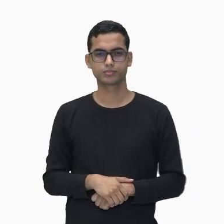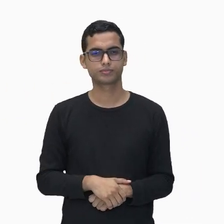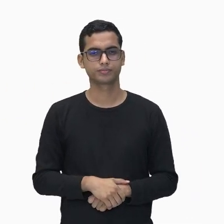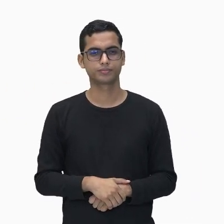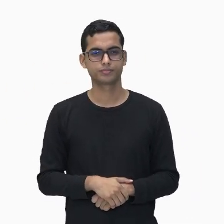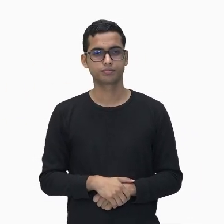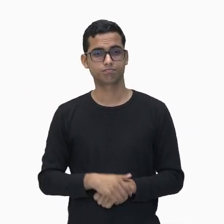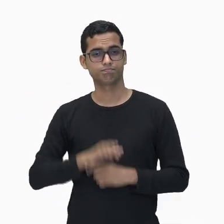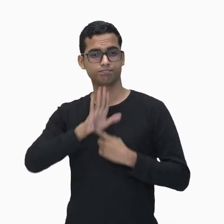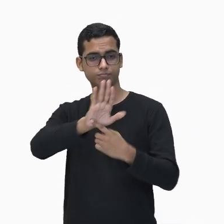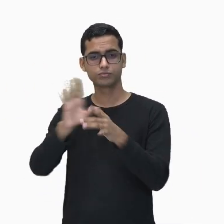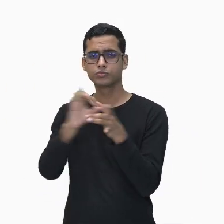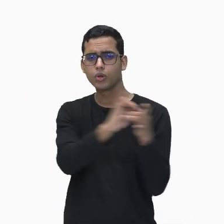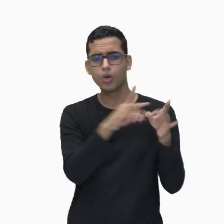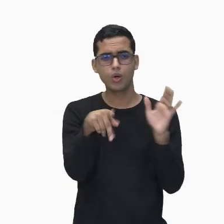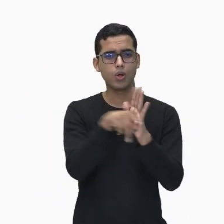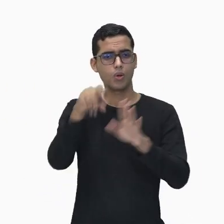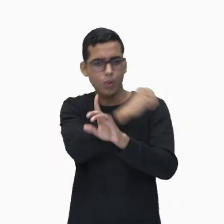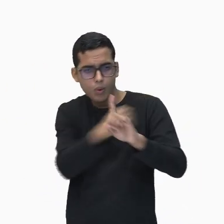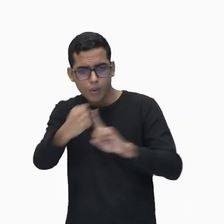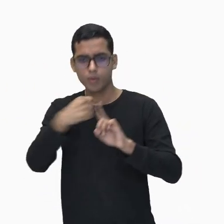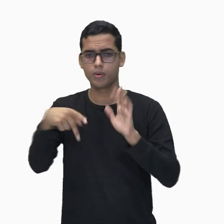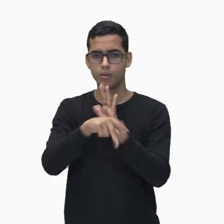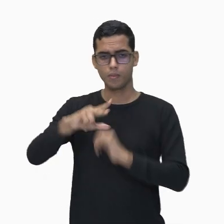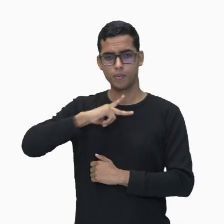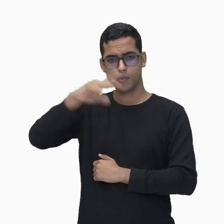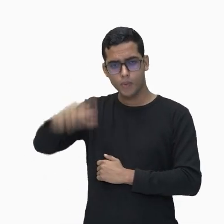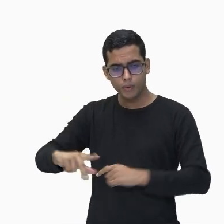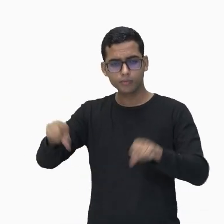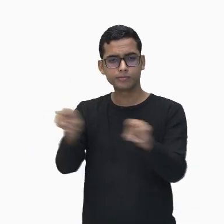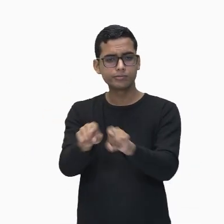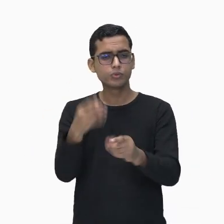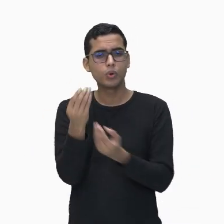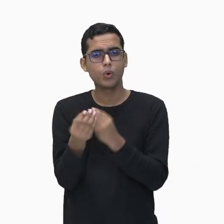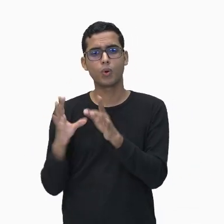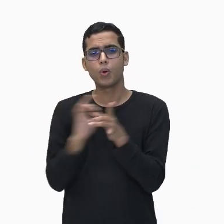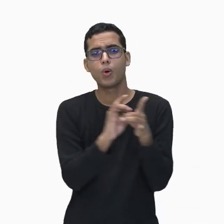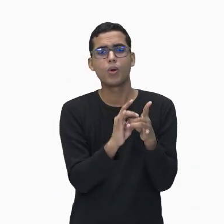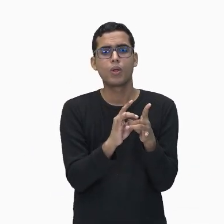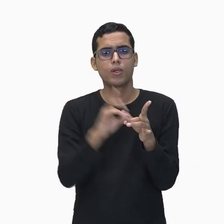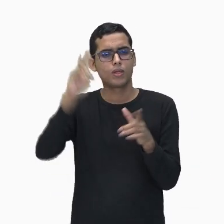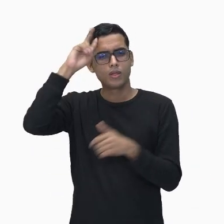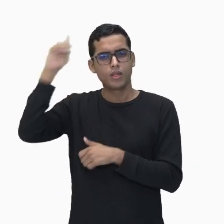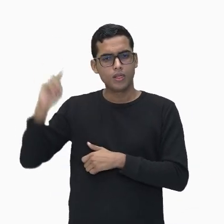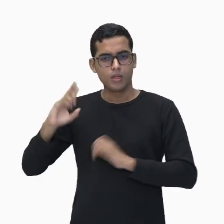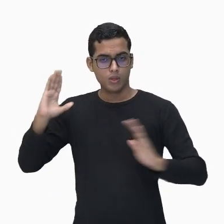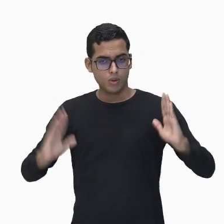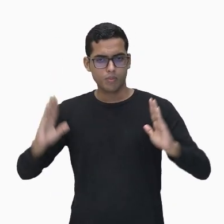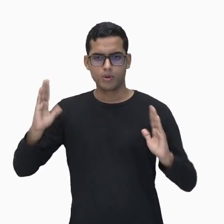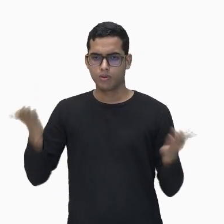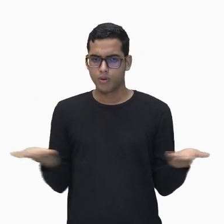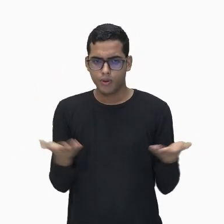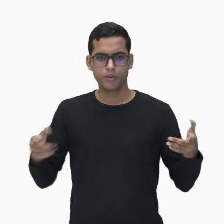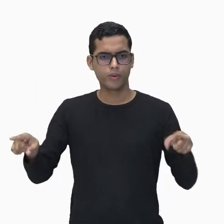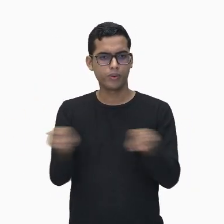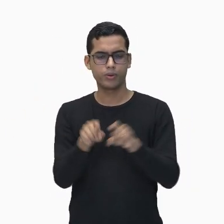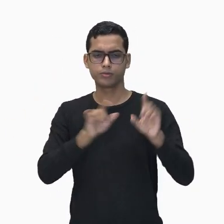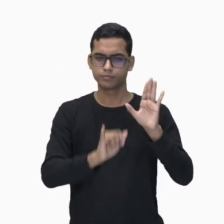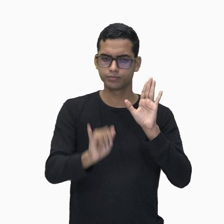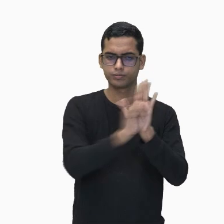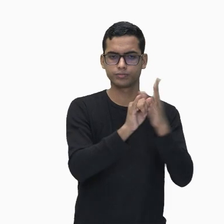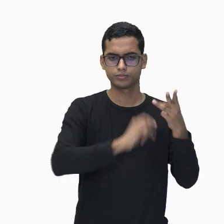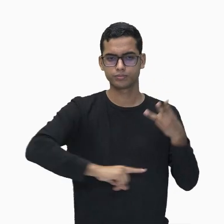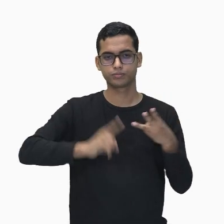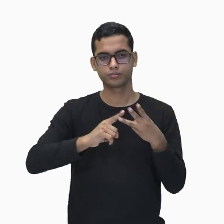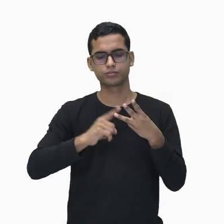um retrato da sociedade portuguesa ao debruçar-se sobre a história recente, a identidade,